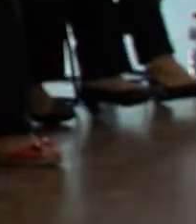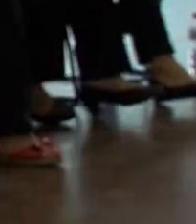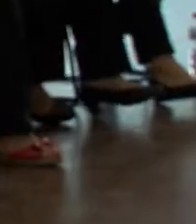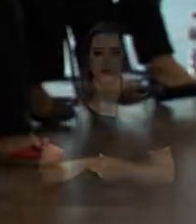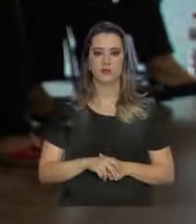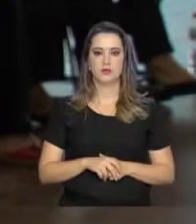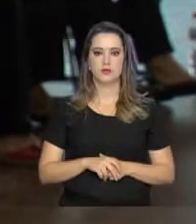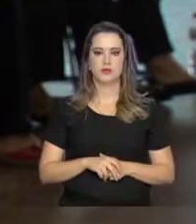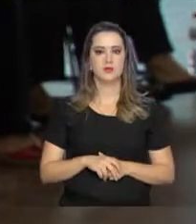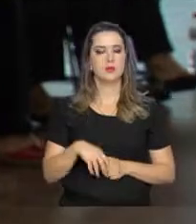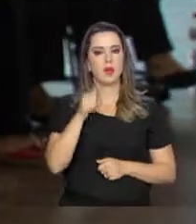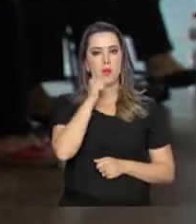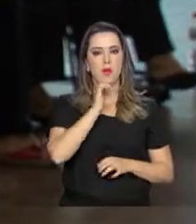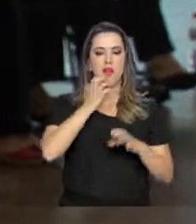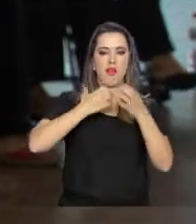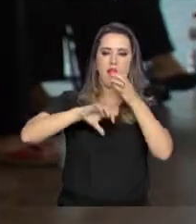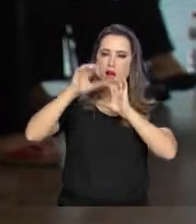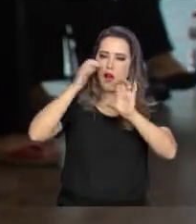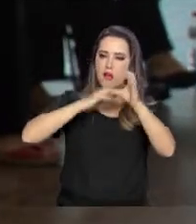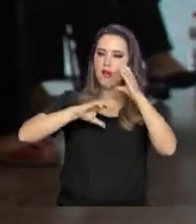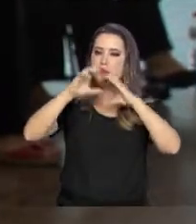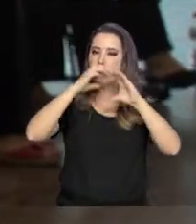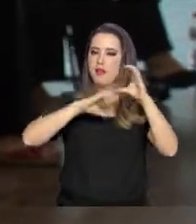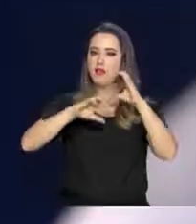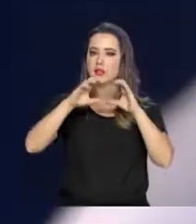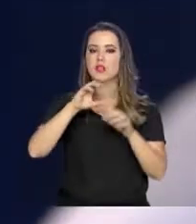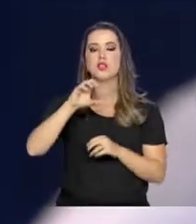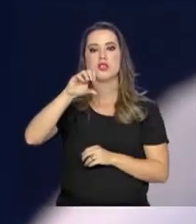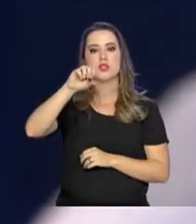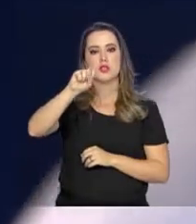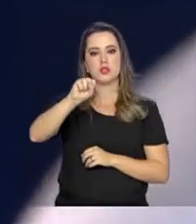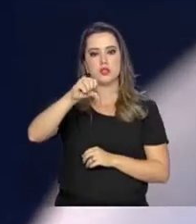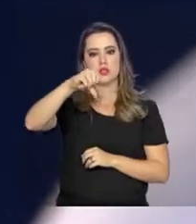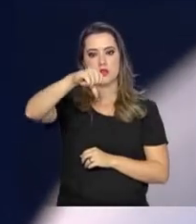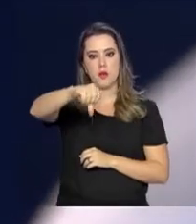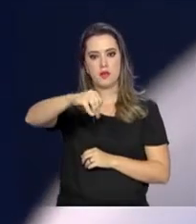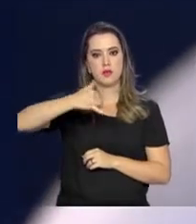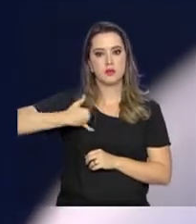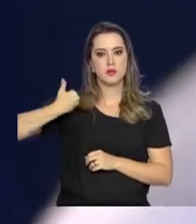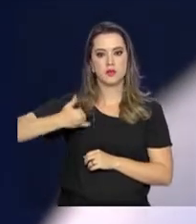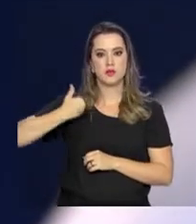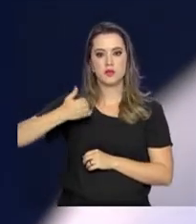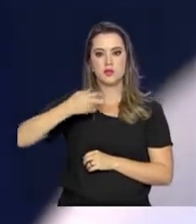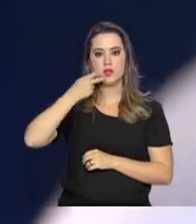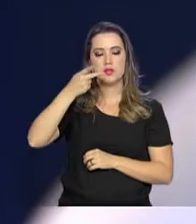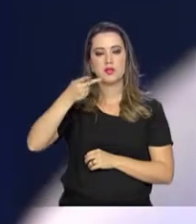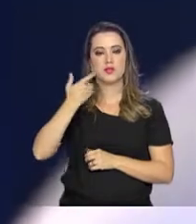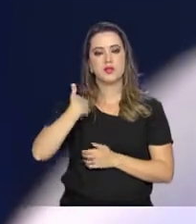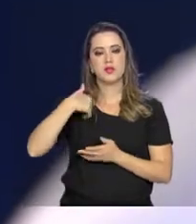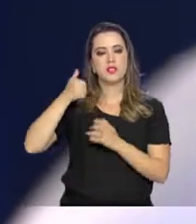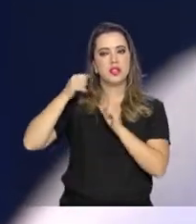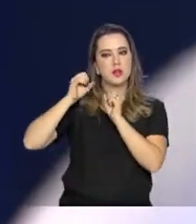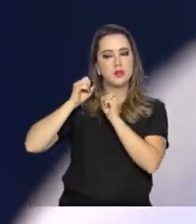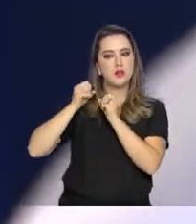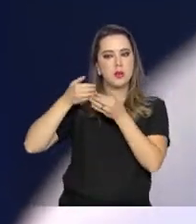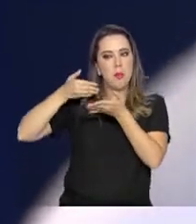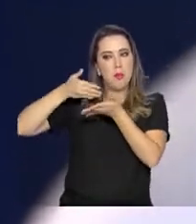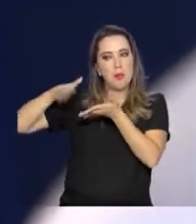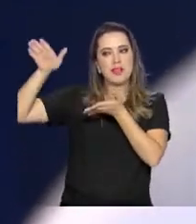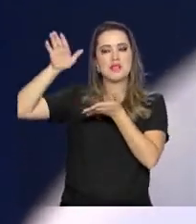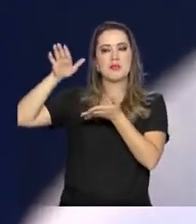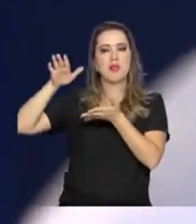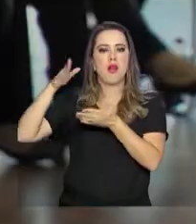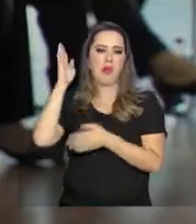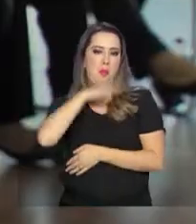Cantando que a aposentada Valdete, de 89 anos, diz espantar os males da terceira idade. E ela